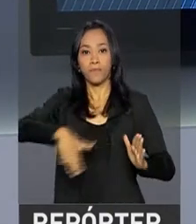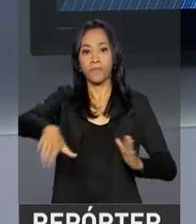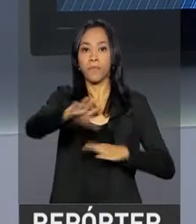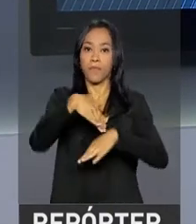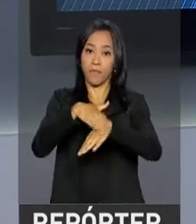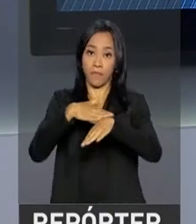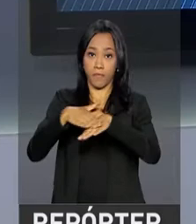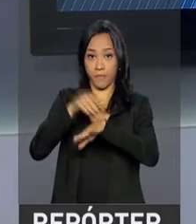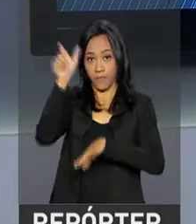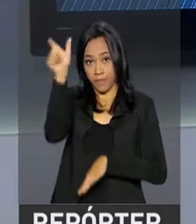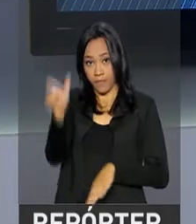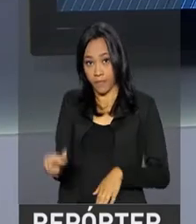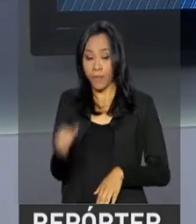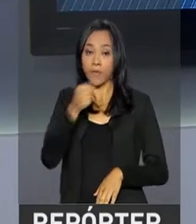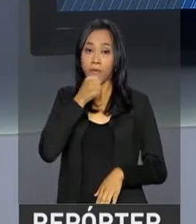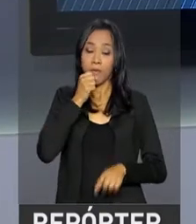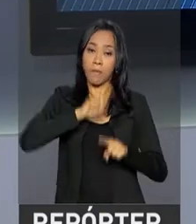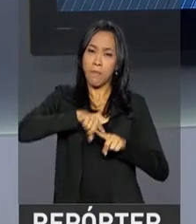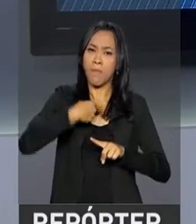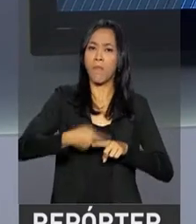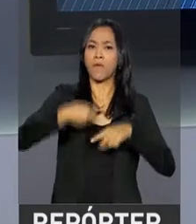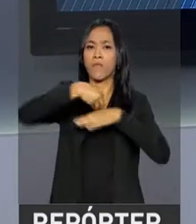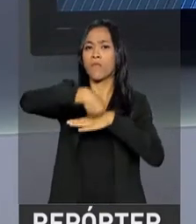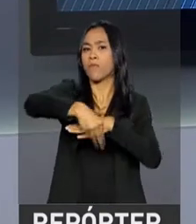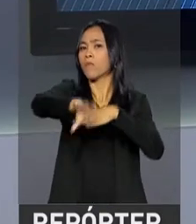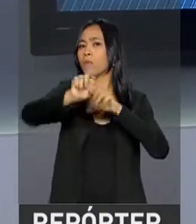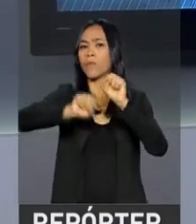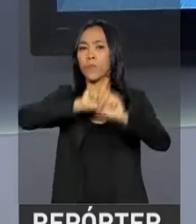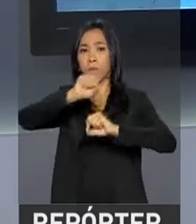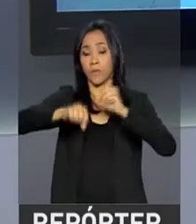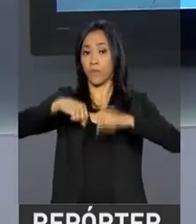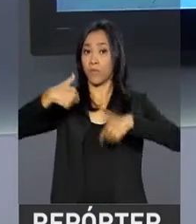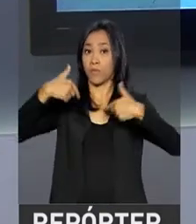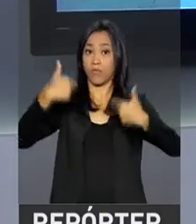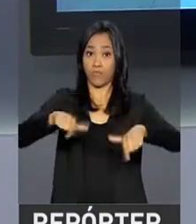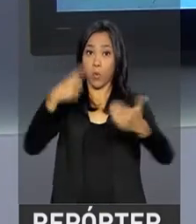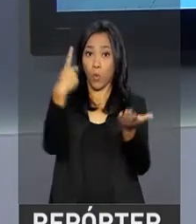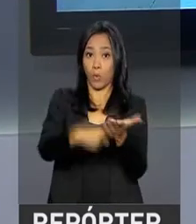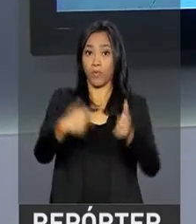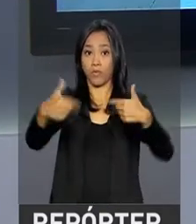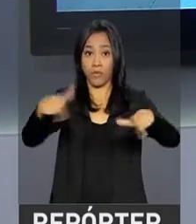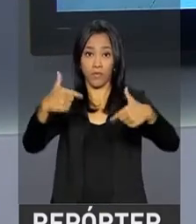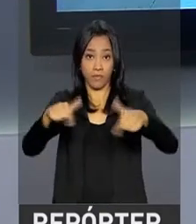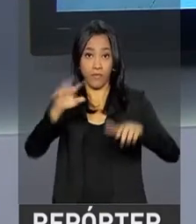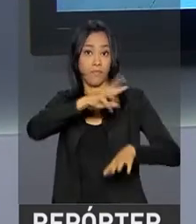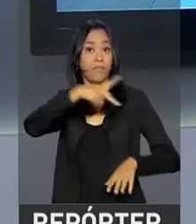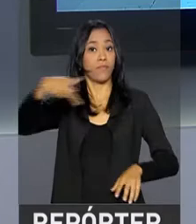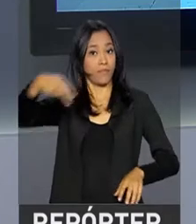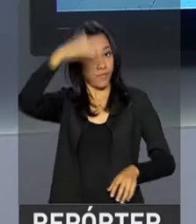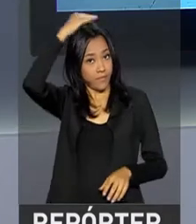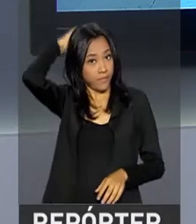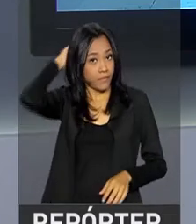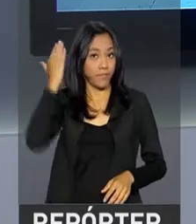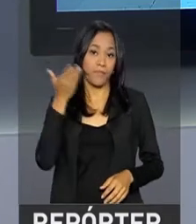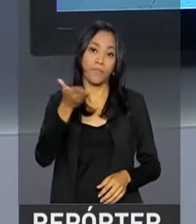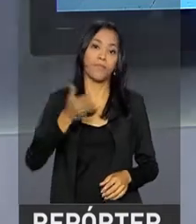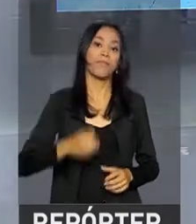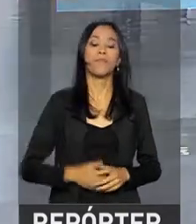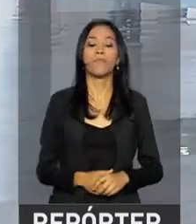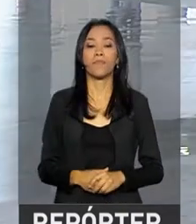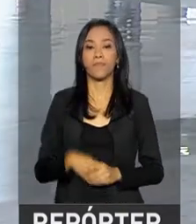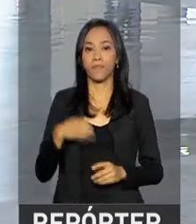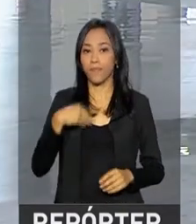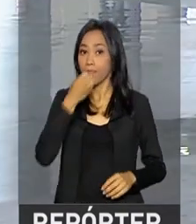Cleide Lopes. Ela traz mais informações sobre a agenda do presidente Michel Temer. Olá, Cleide. Bom